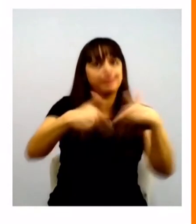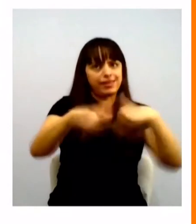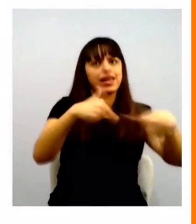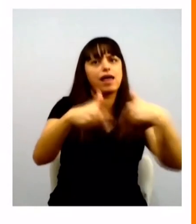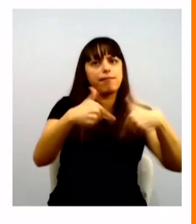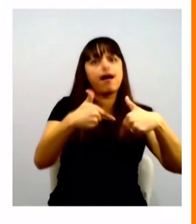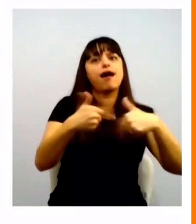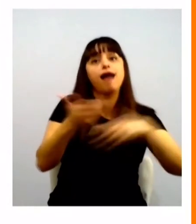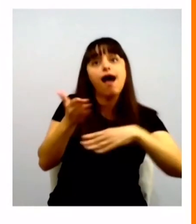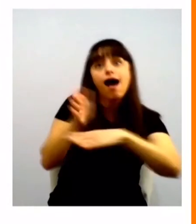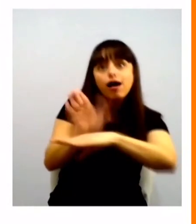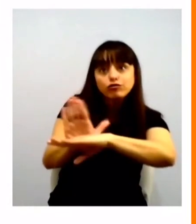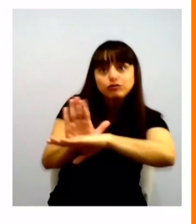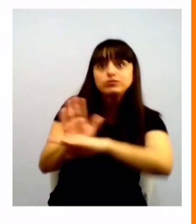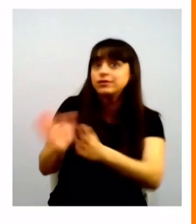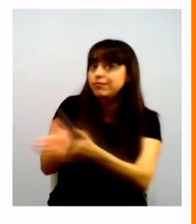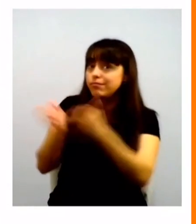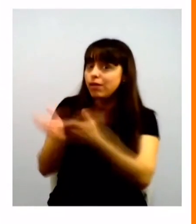pobreza.